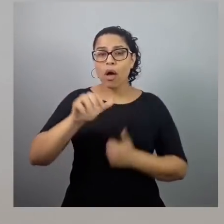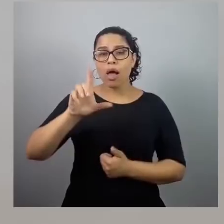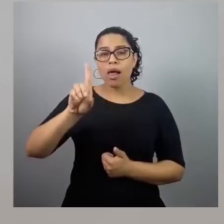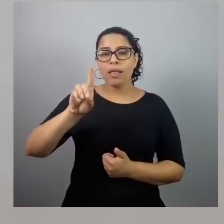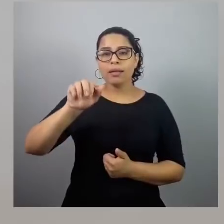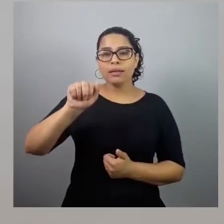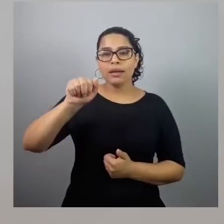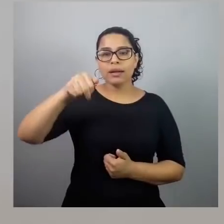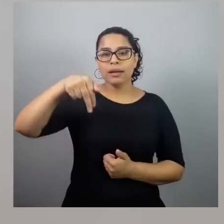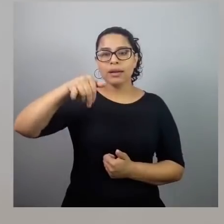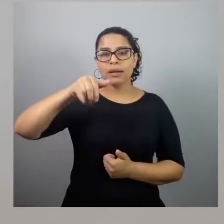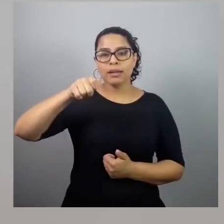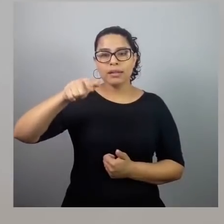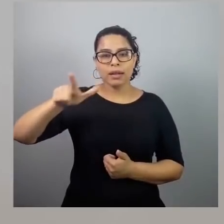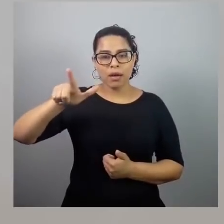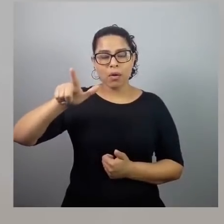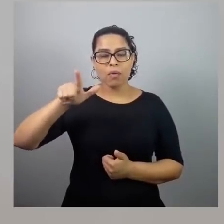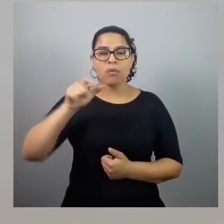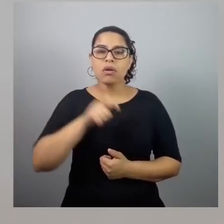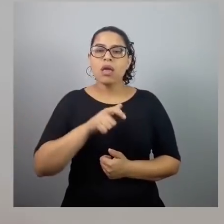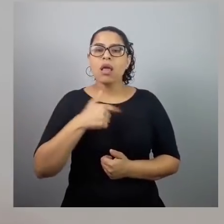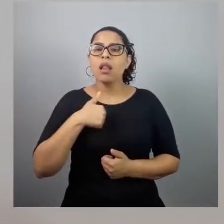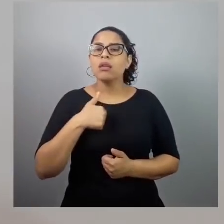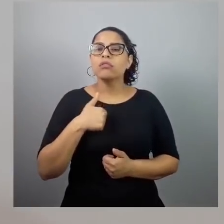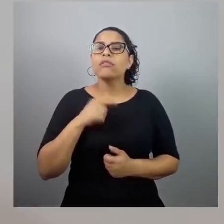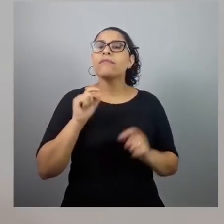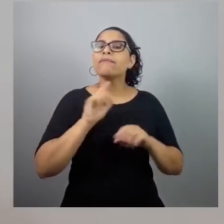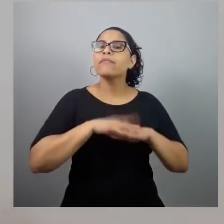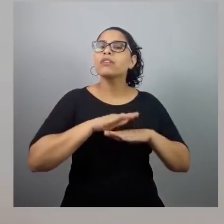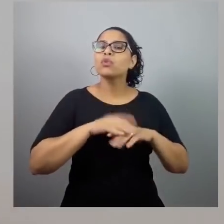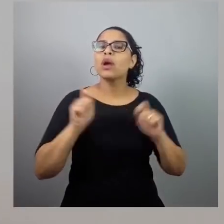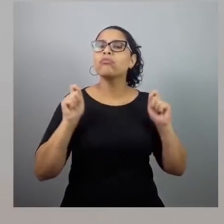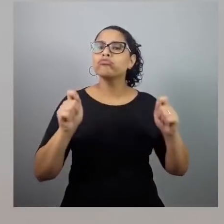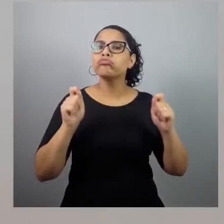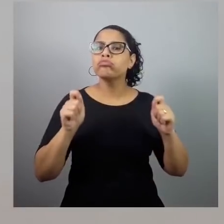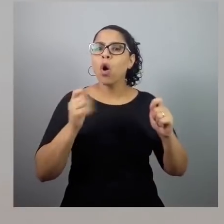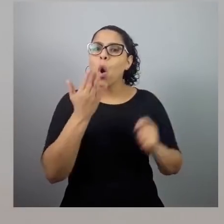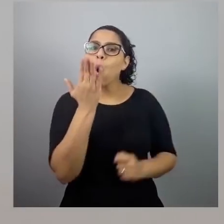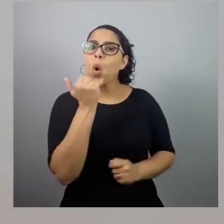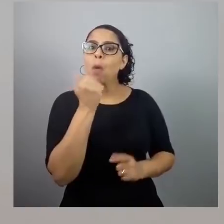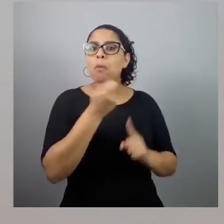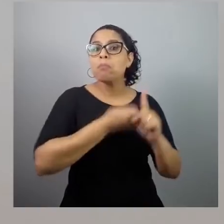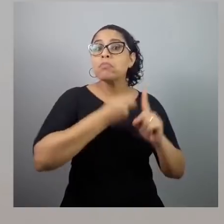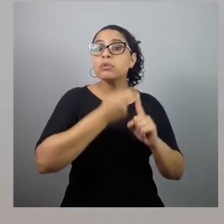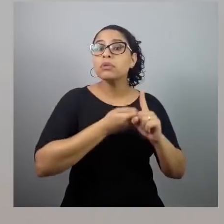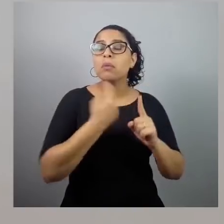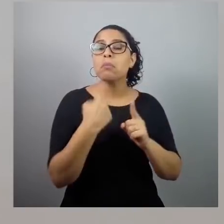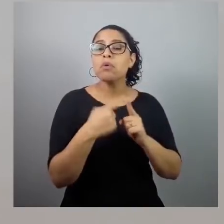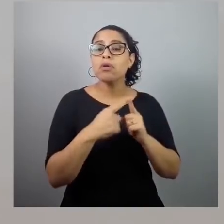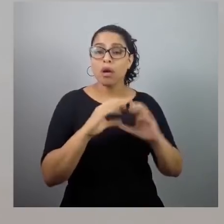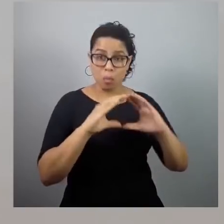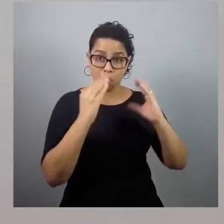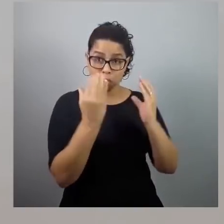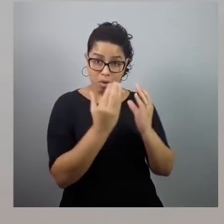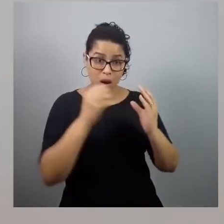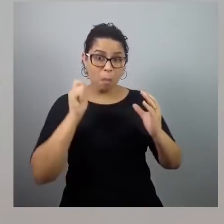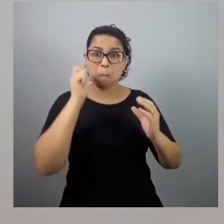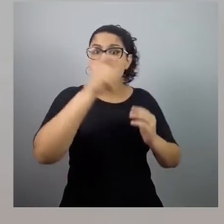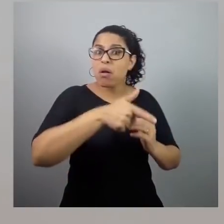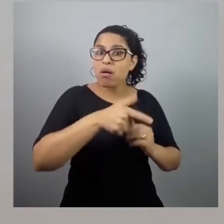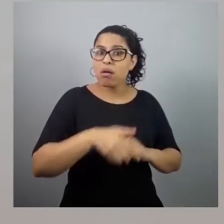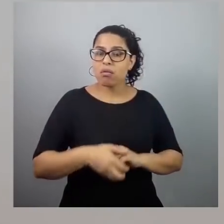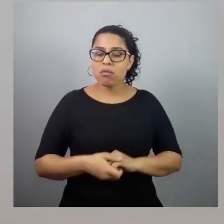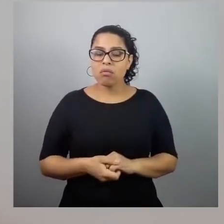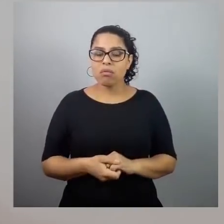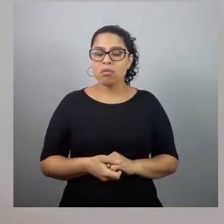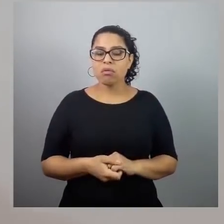protesto contra a atitude racista durante uma partida de futebol, comeu a banana que foi atirada no campo por um dos